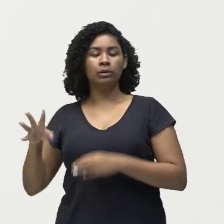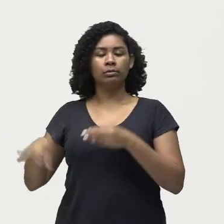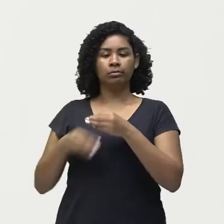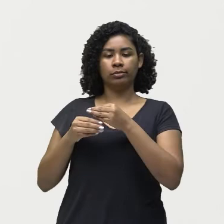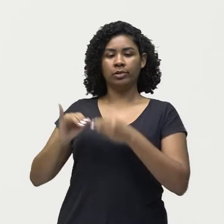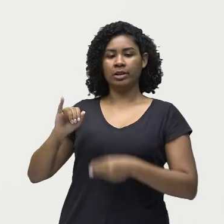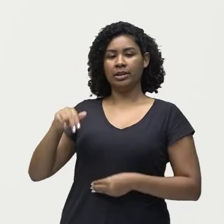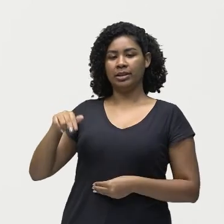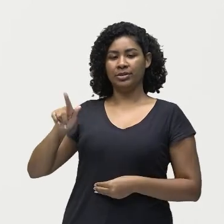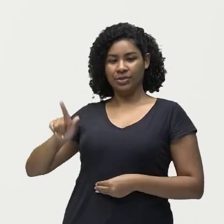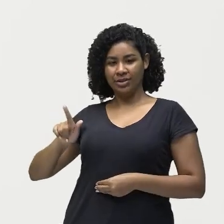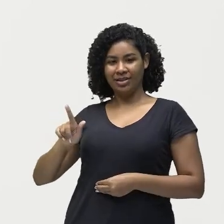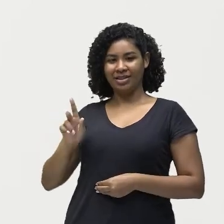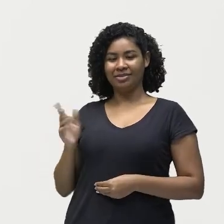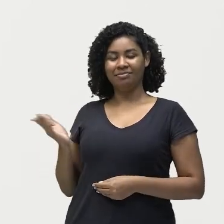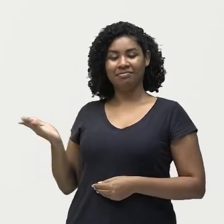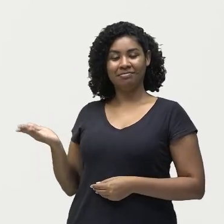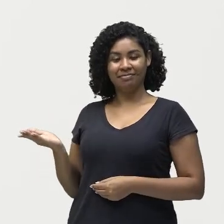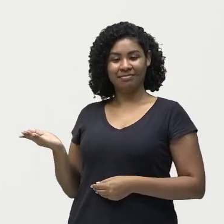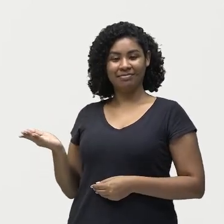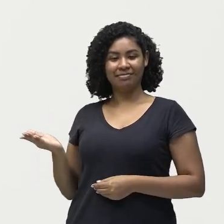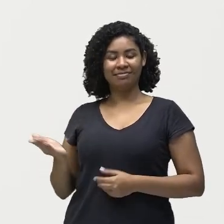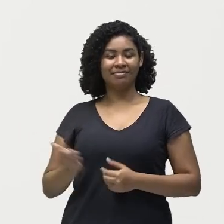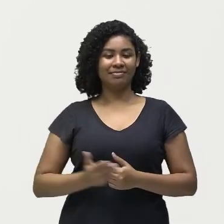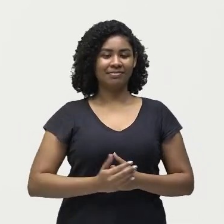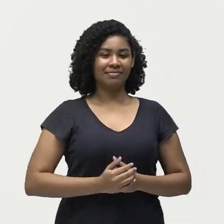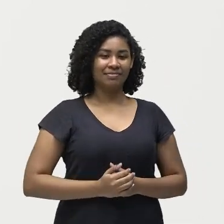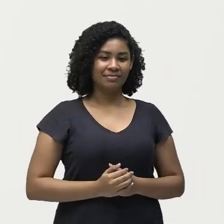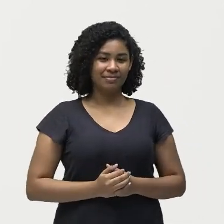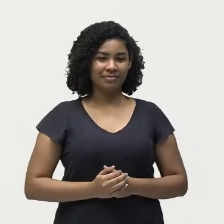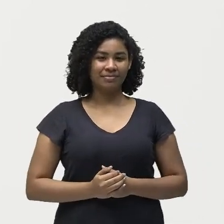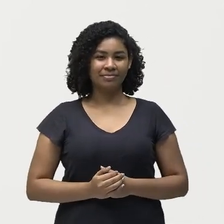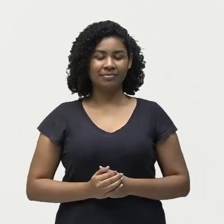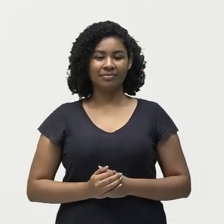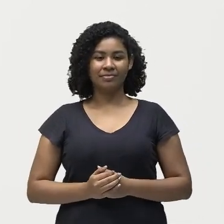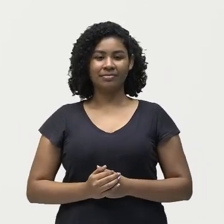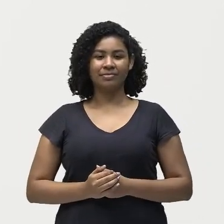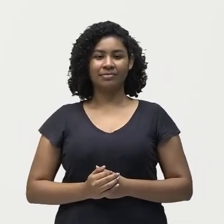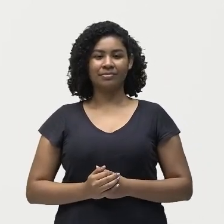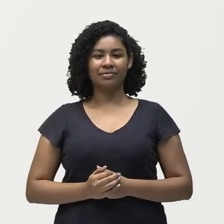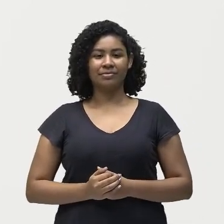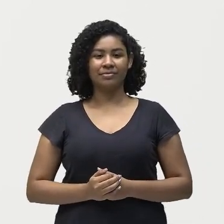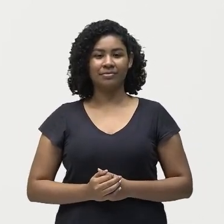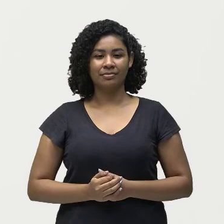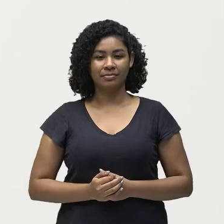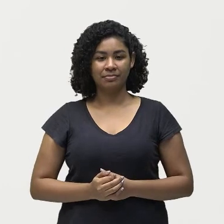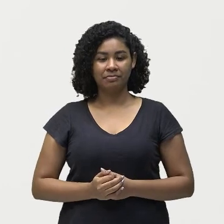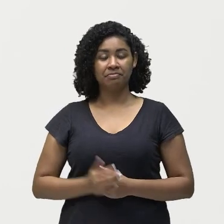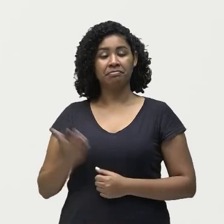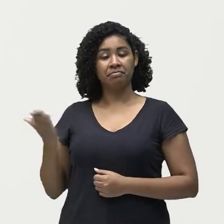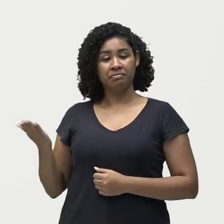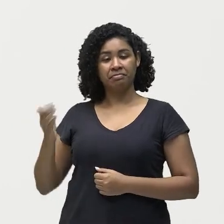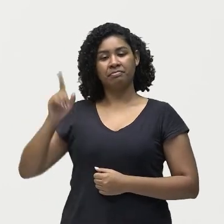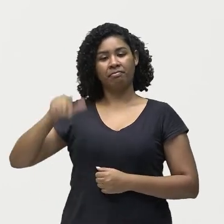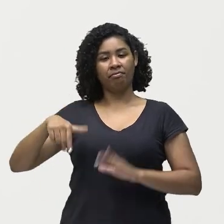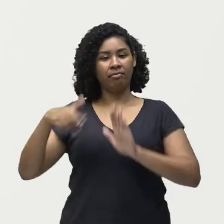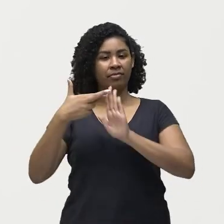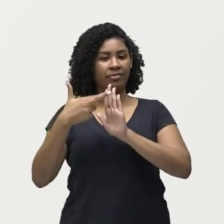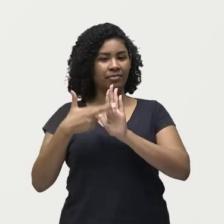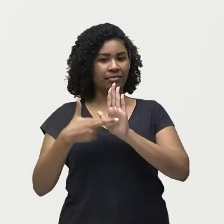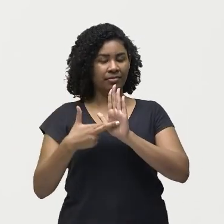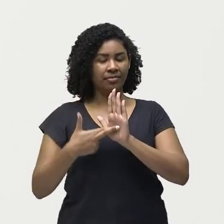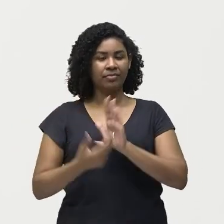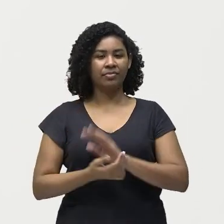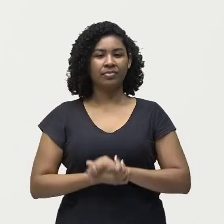ing lá no final da minha regra, certo, people? Então, essa é a regra da